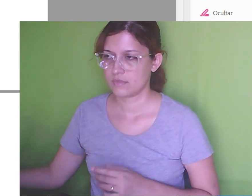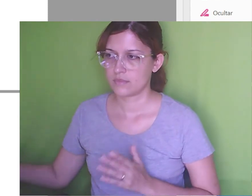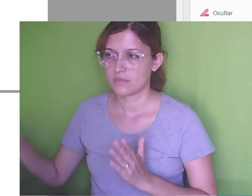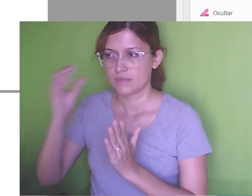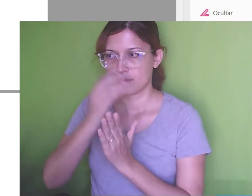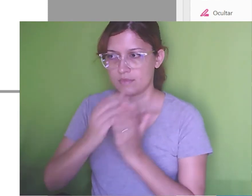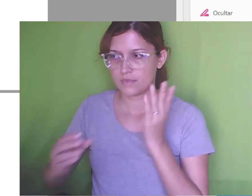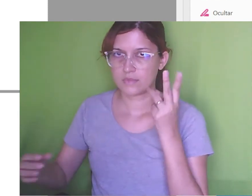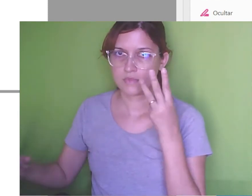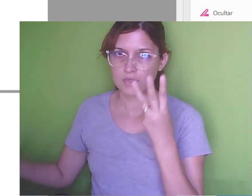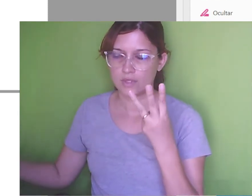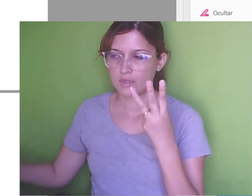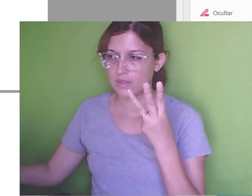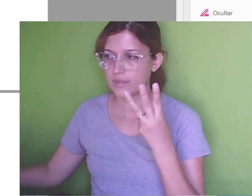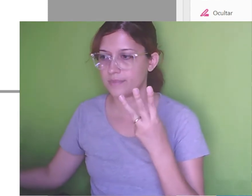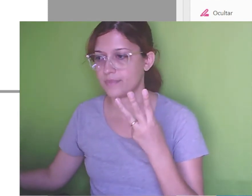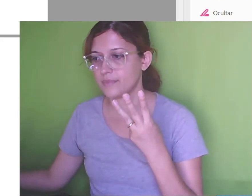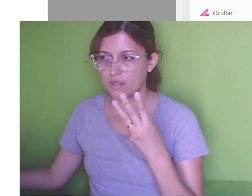3,